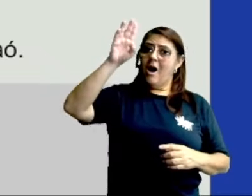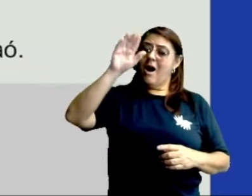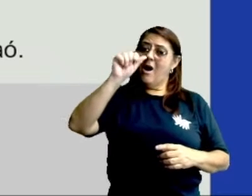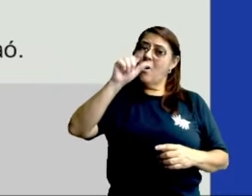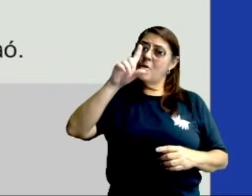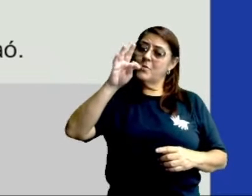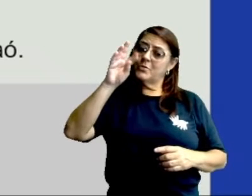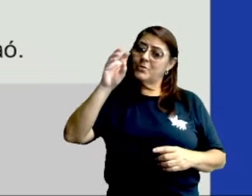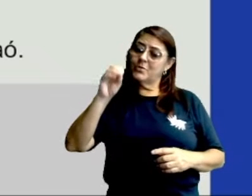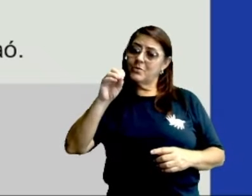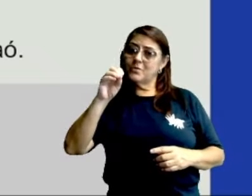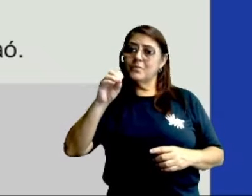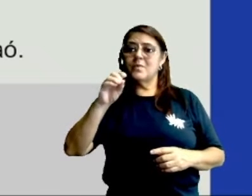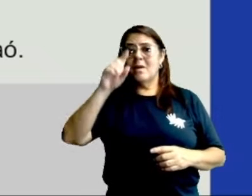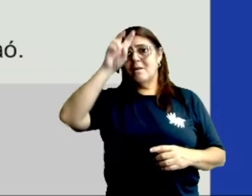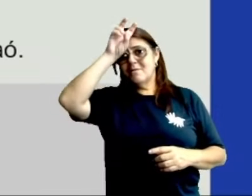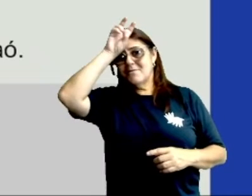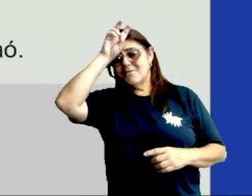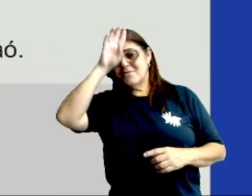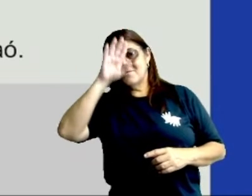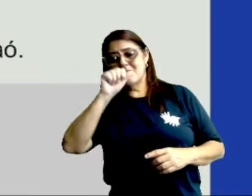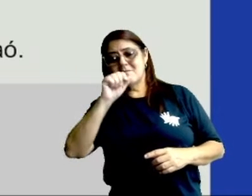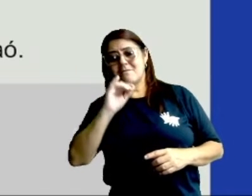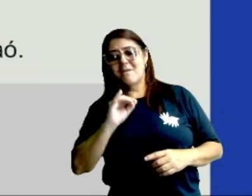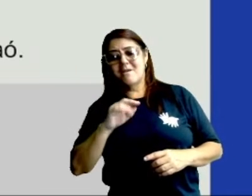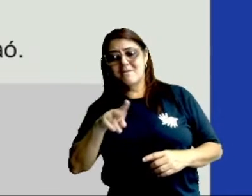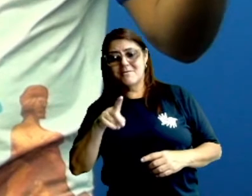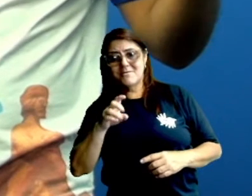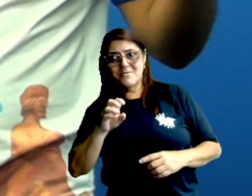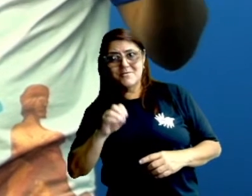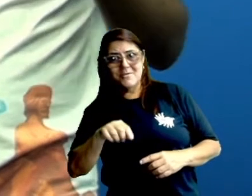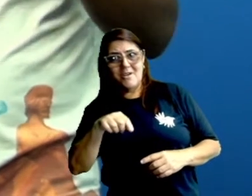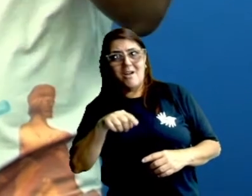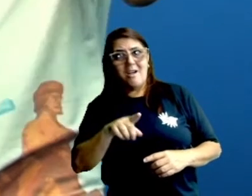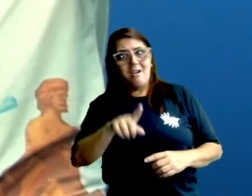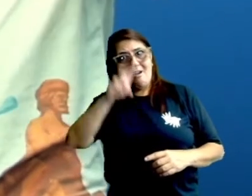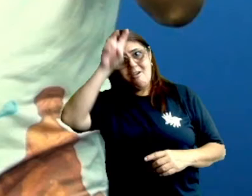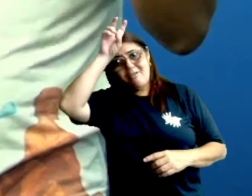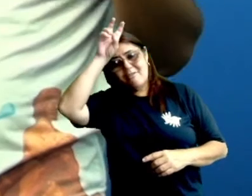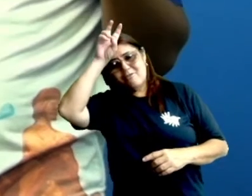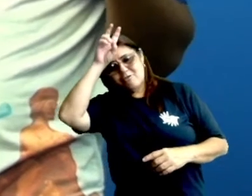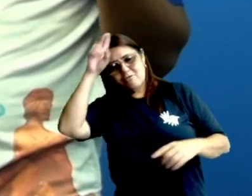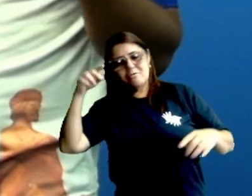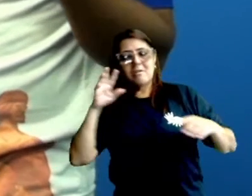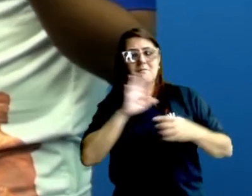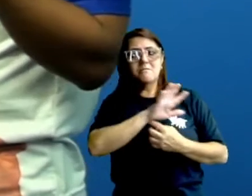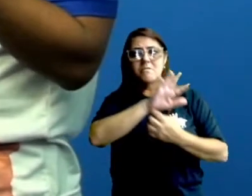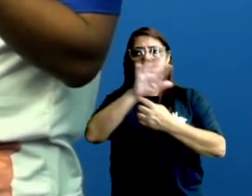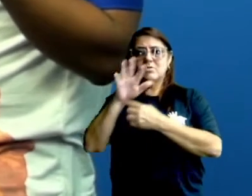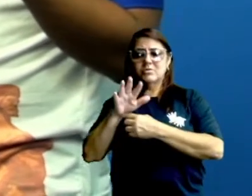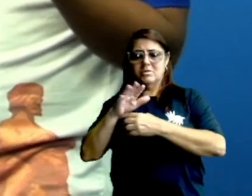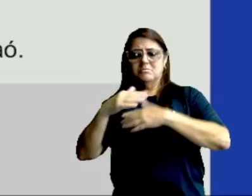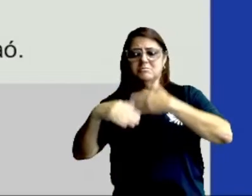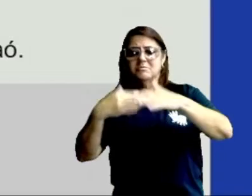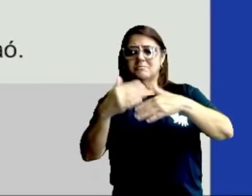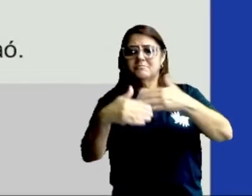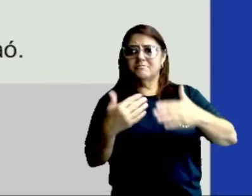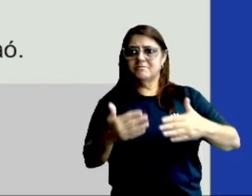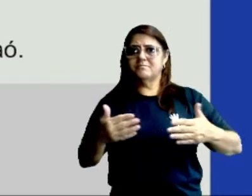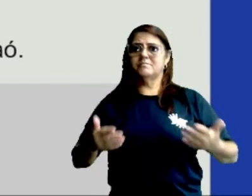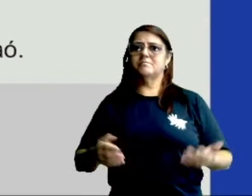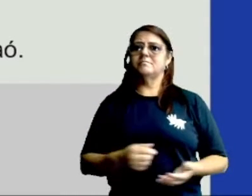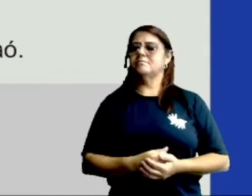período a esses faróis eles conseguiram aumentar e expandir ainda mais o seu território para esses locais que eu falei anteriormente